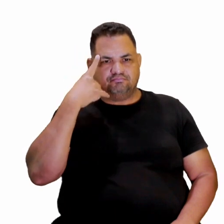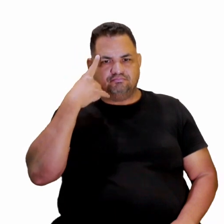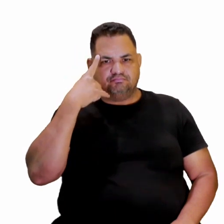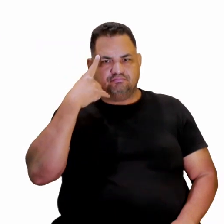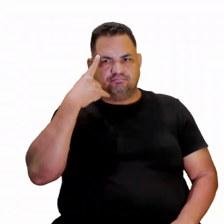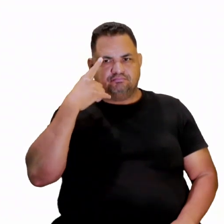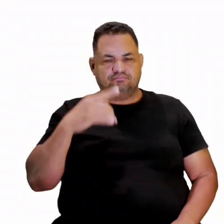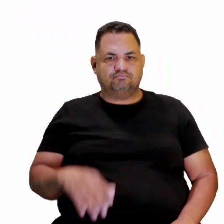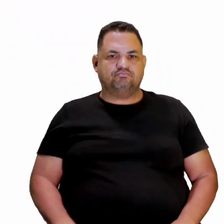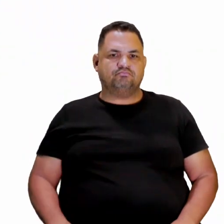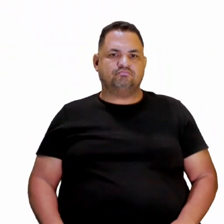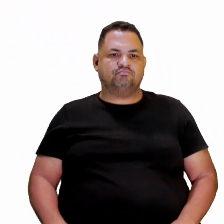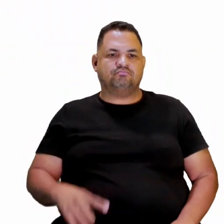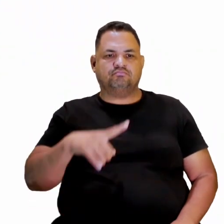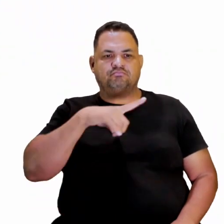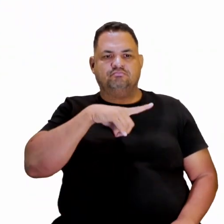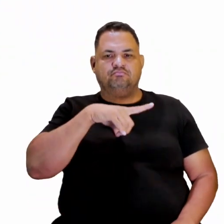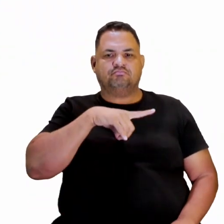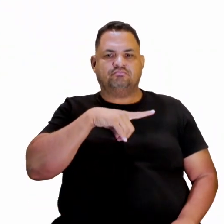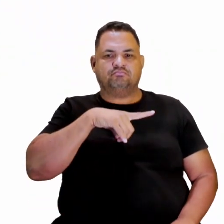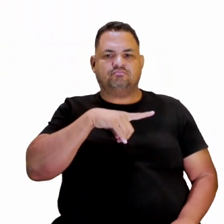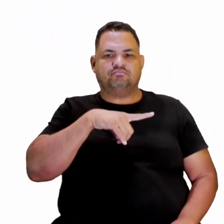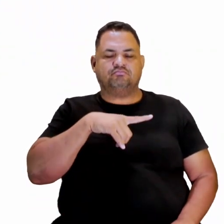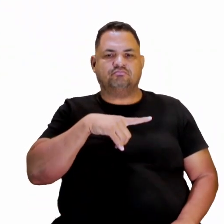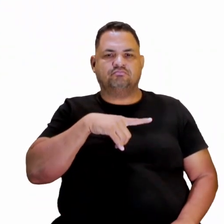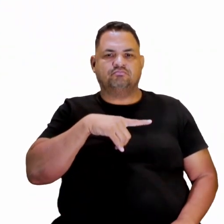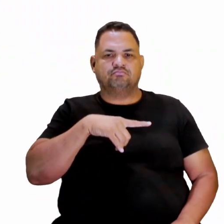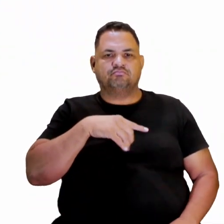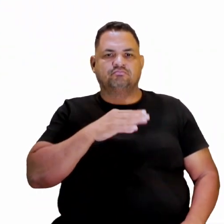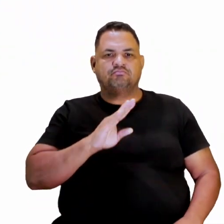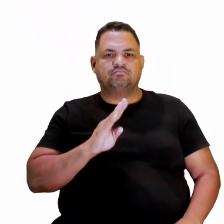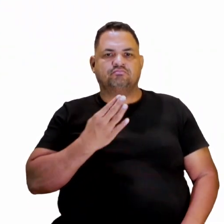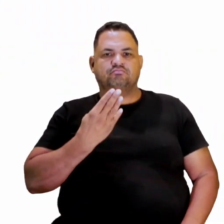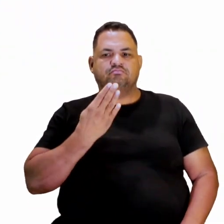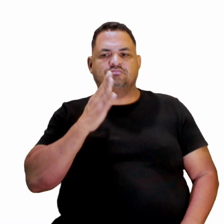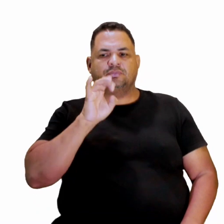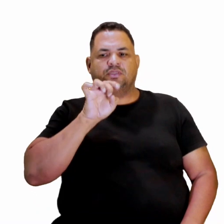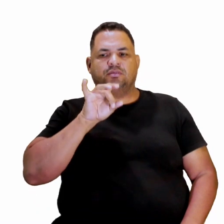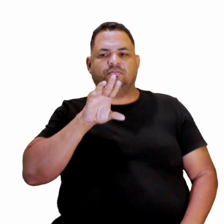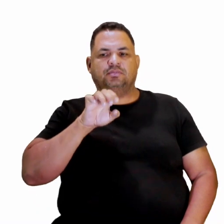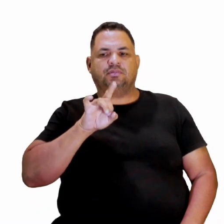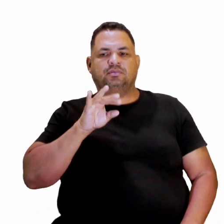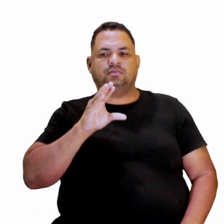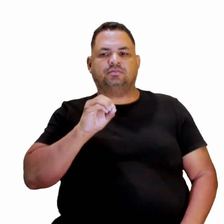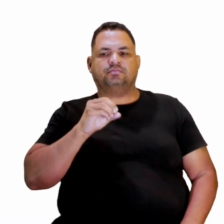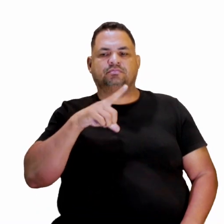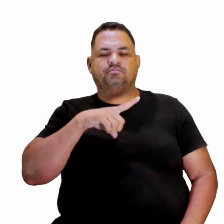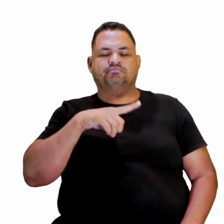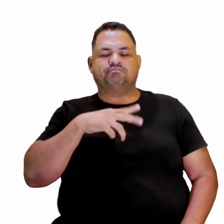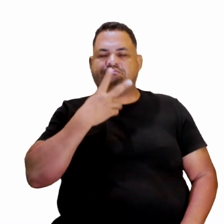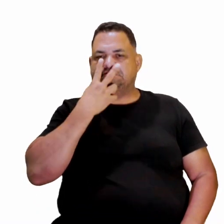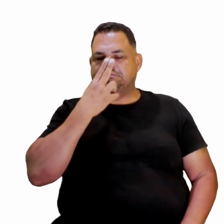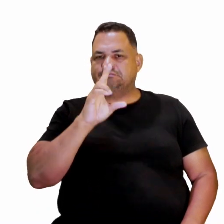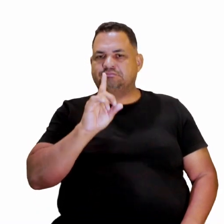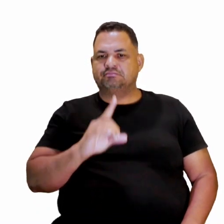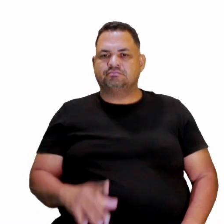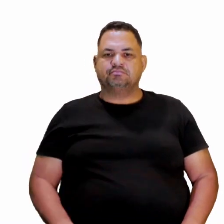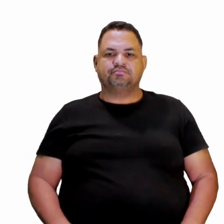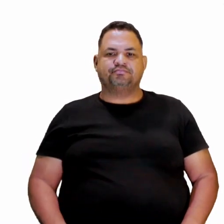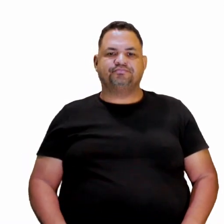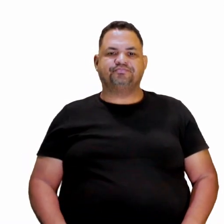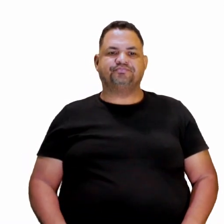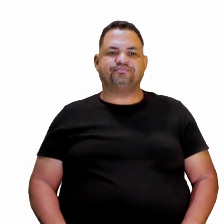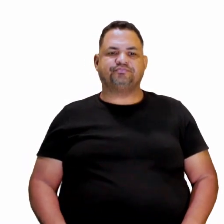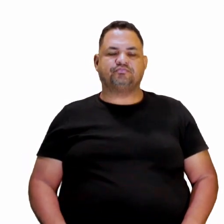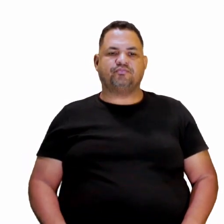como antena, porque tem uns falsos cognatos que, para mim, Patrícia, não acho que eles são tão parecidos assim, como essa palavra